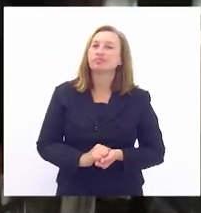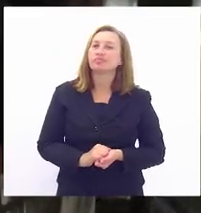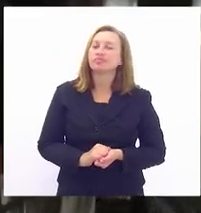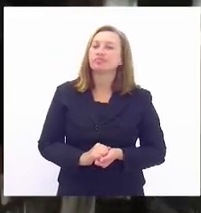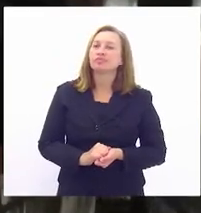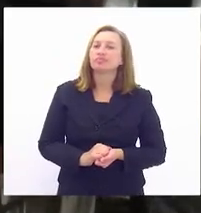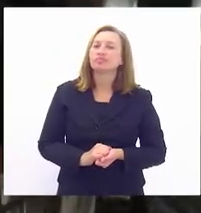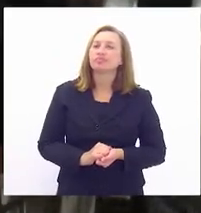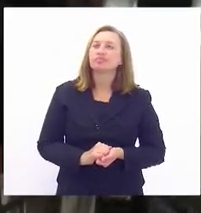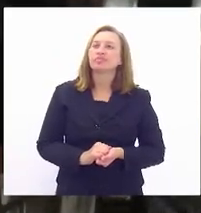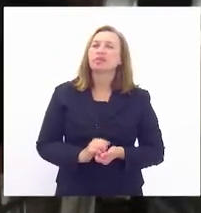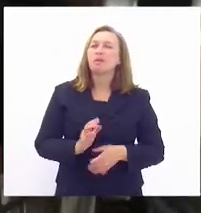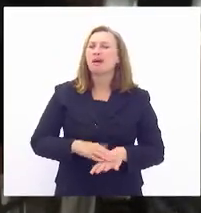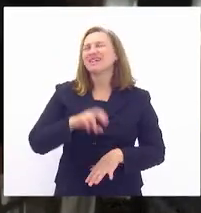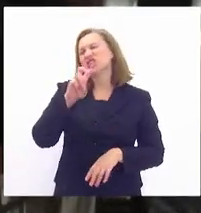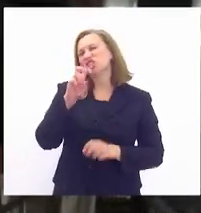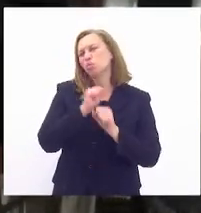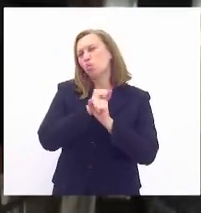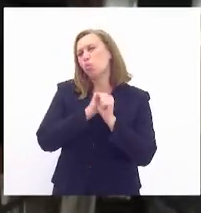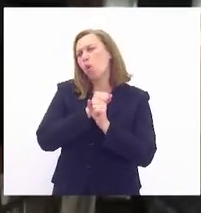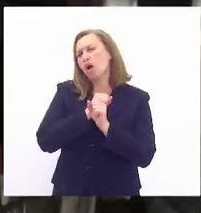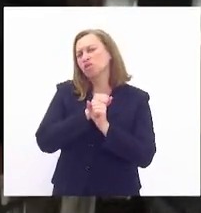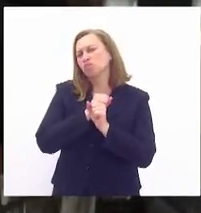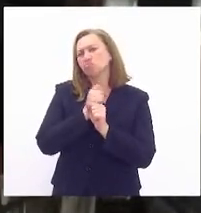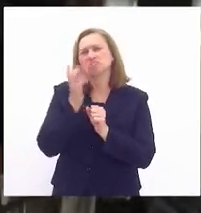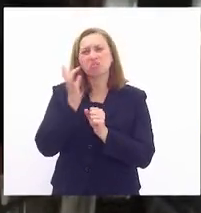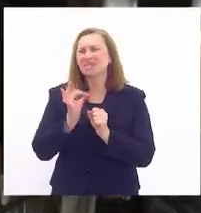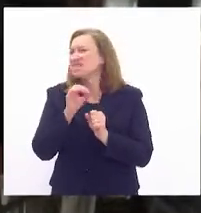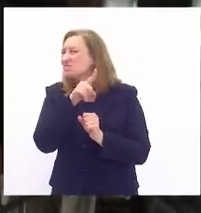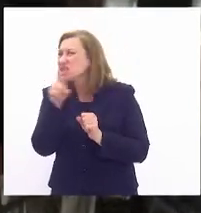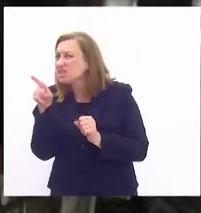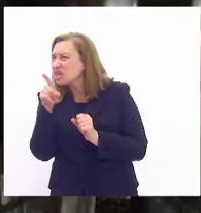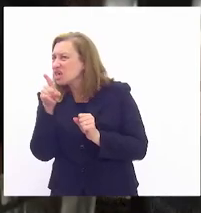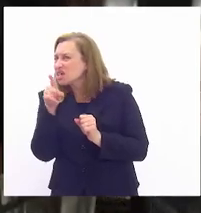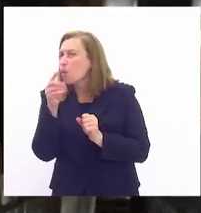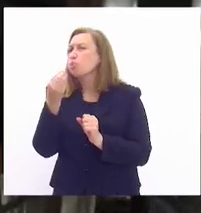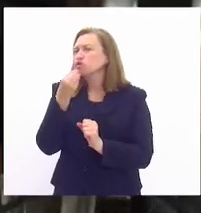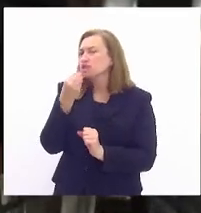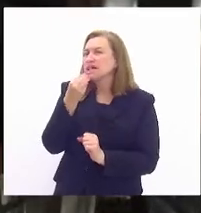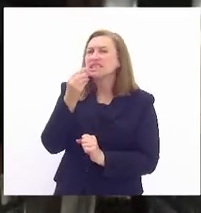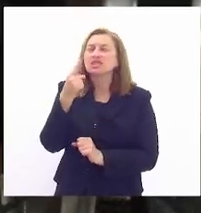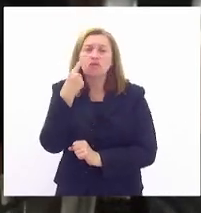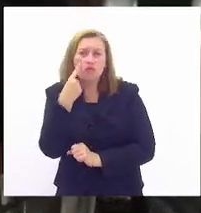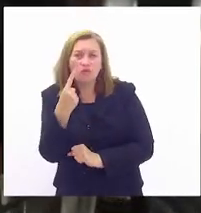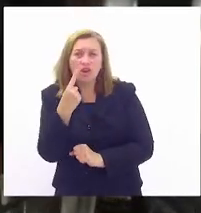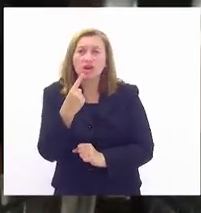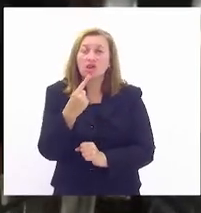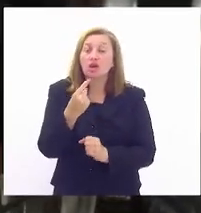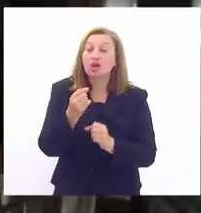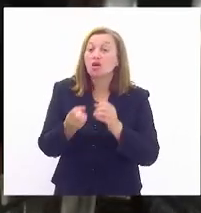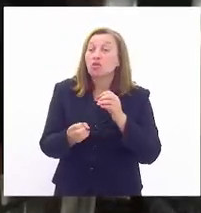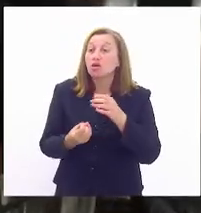há mais de 5 anos, não sei se vocês já tiveram a oportunidade de ver, eu fiz um